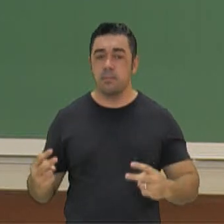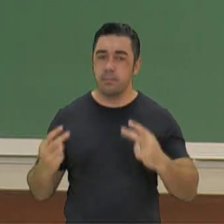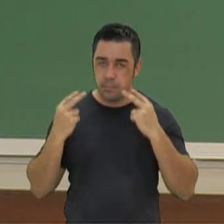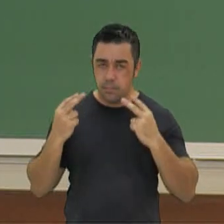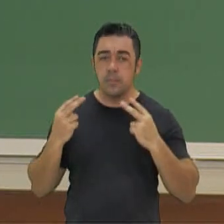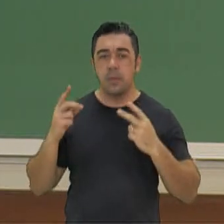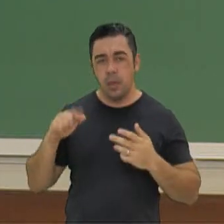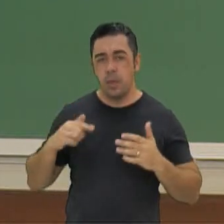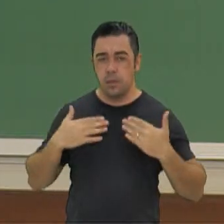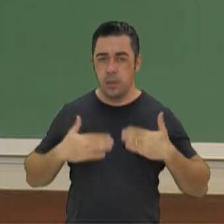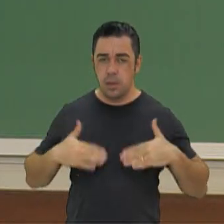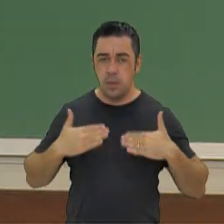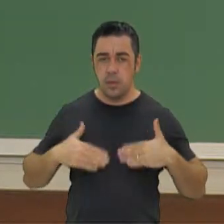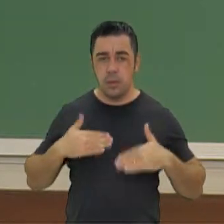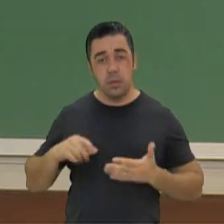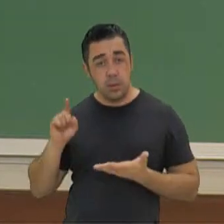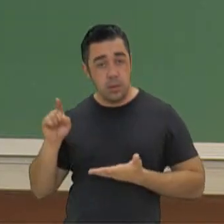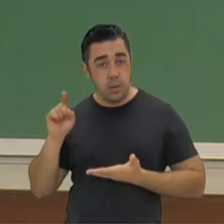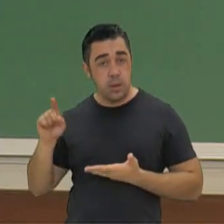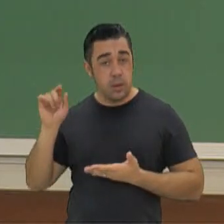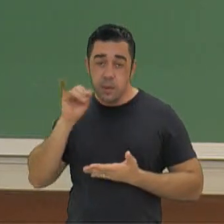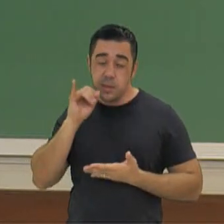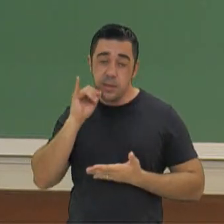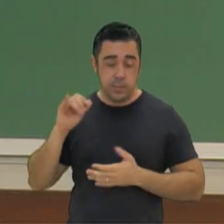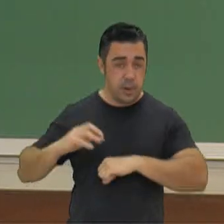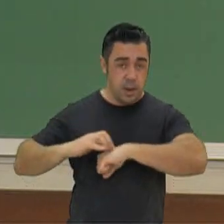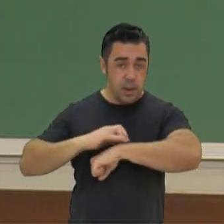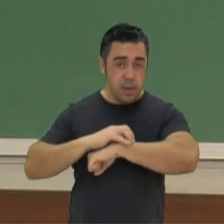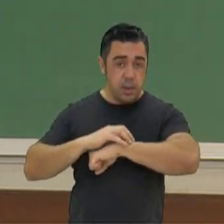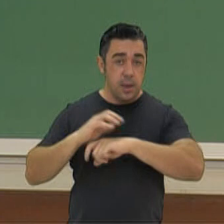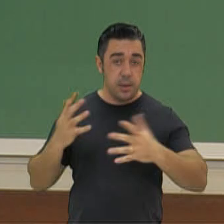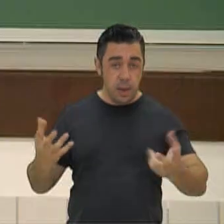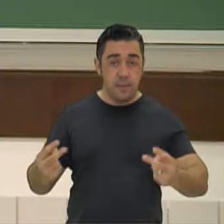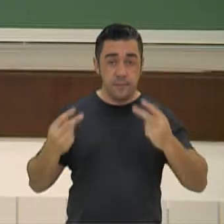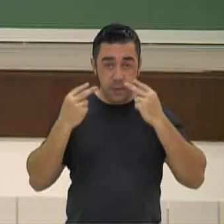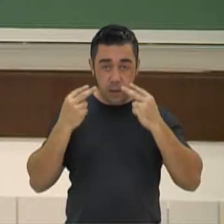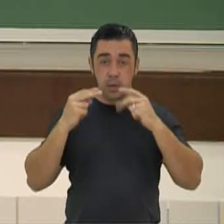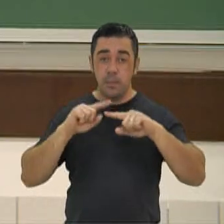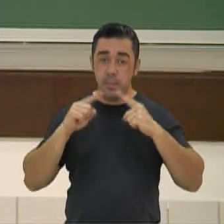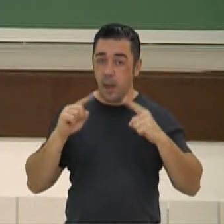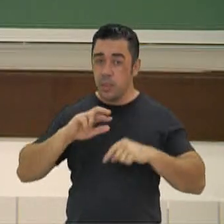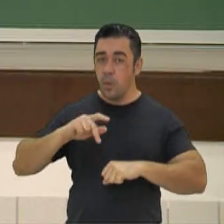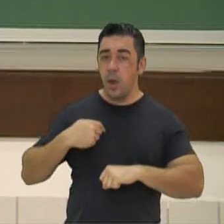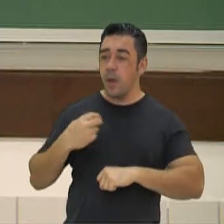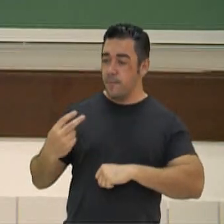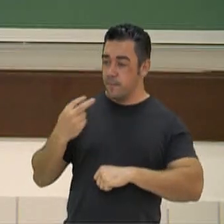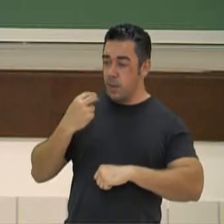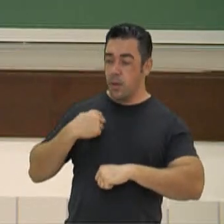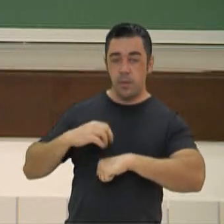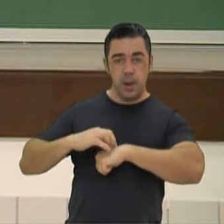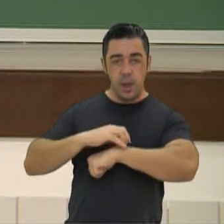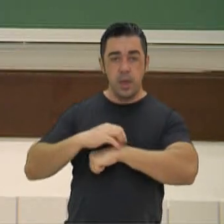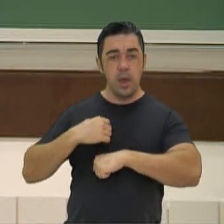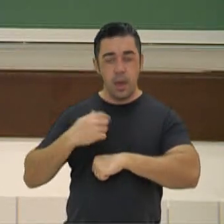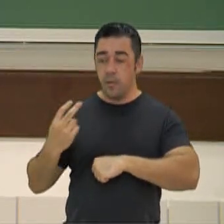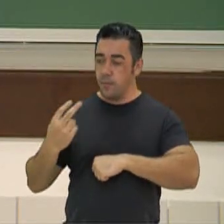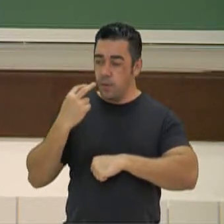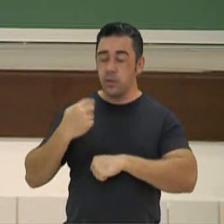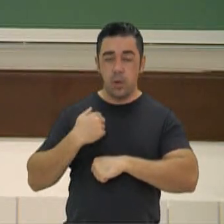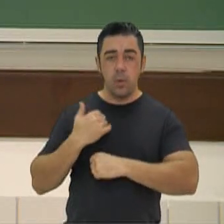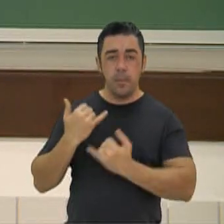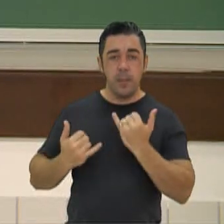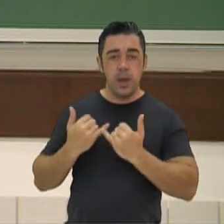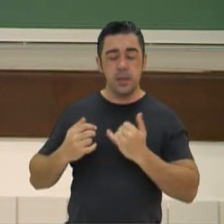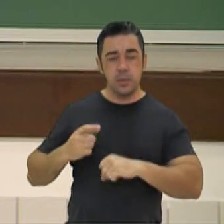Ora, bem tranquilo. Quem quer ser visto é a aranha. Só que ela não quer ser vista como uma aranha. Ela quer ser vista como uma formiga